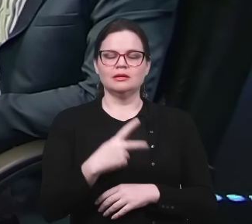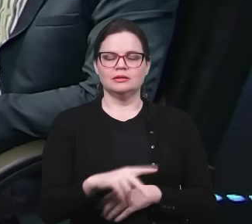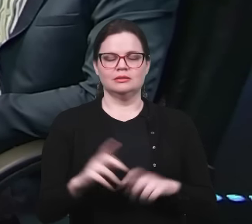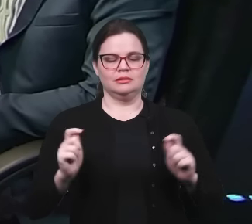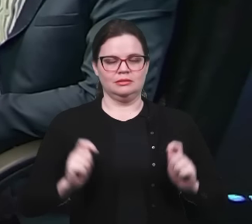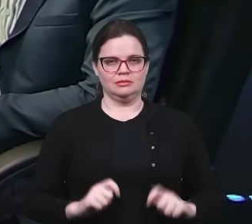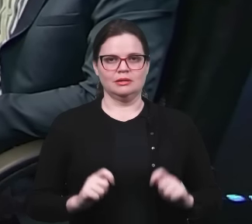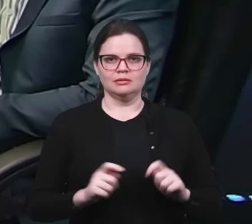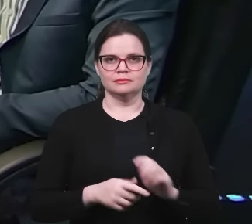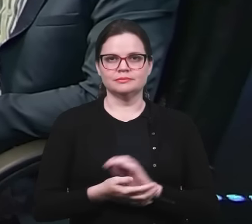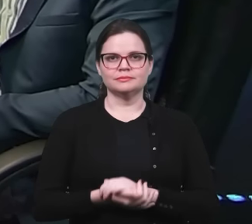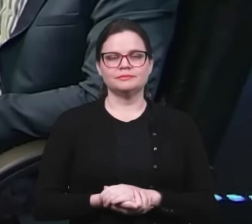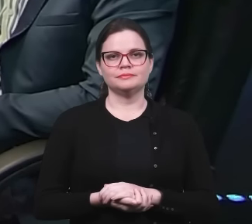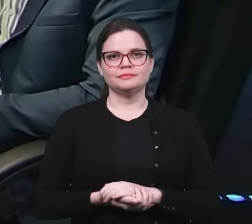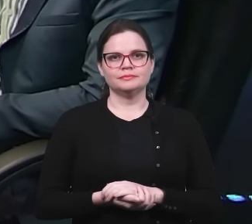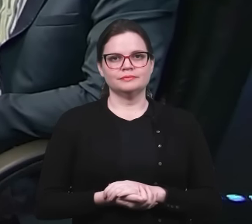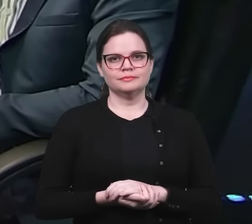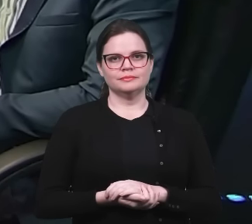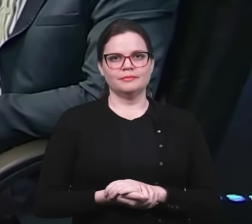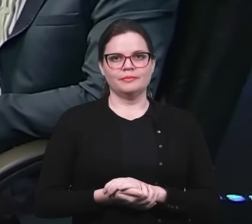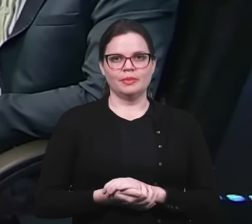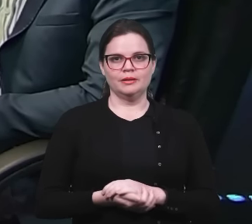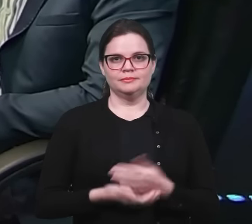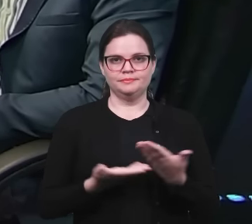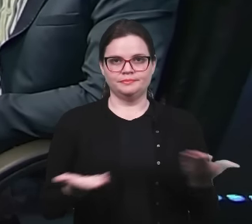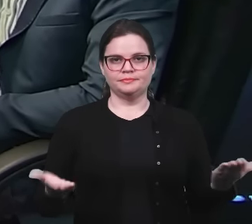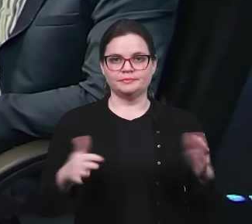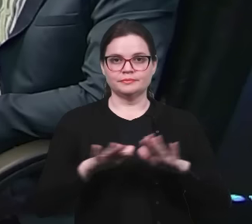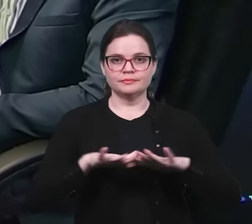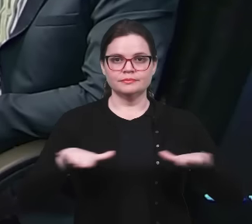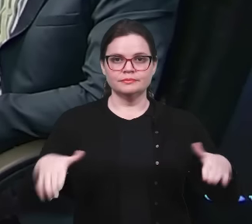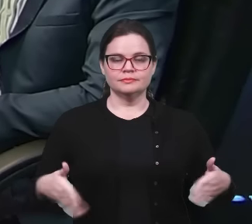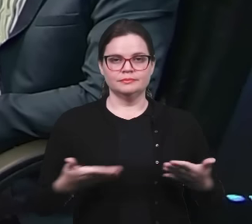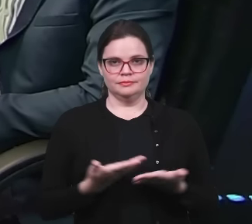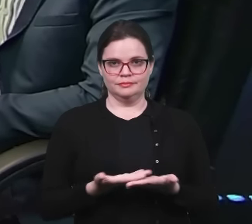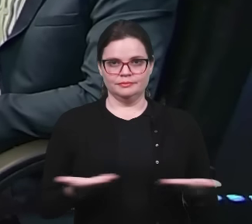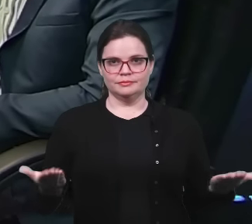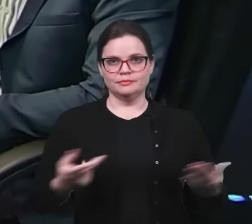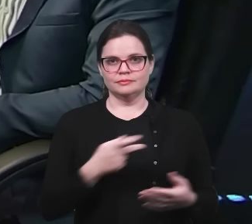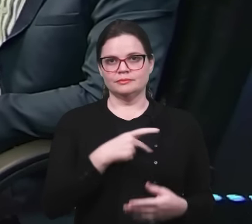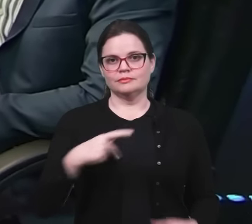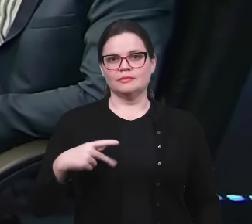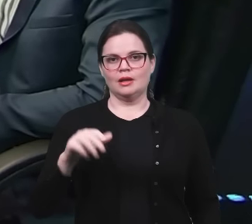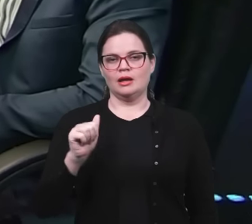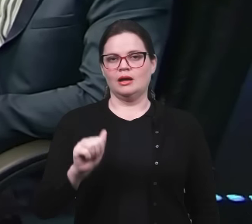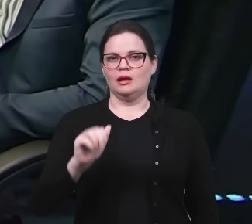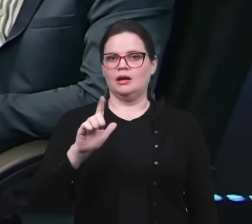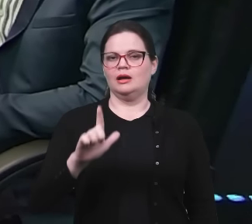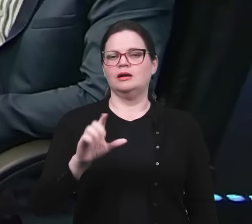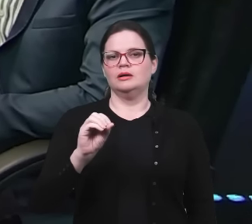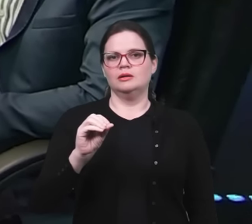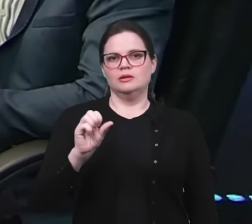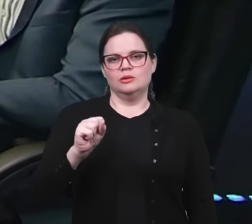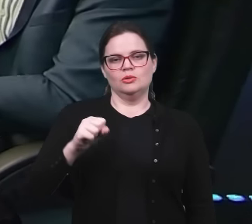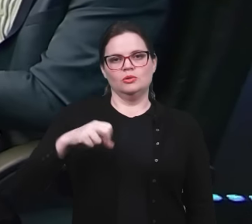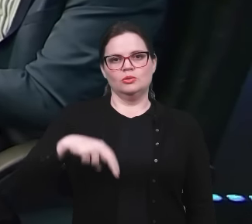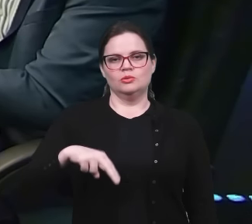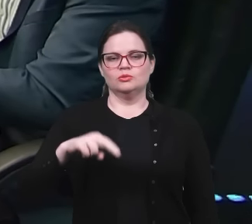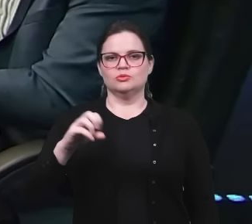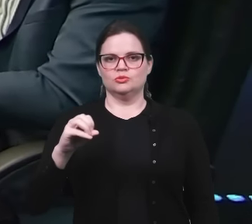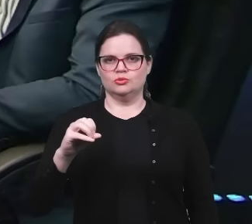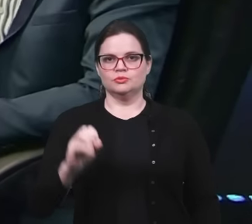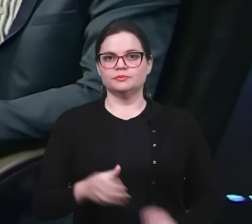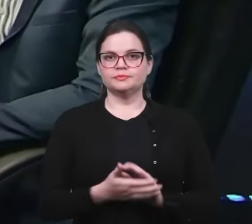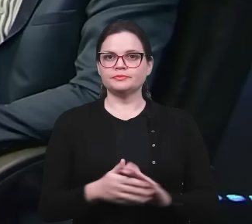possa tirar proveito de tudo isso. Conosco aqui à mesa estamos com o pastor Alonso. Paz do Senhor, uma alegria estar